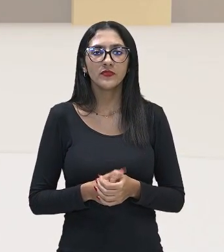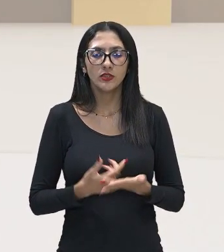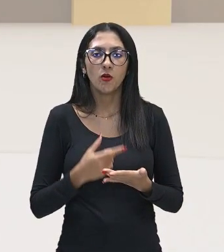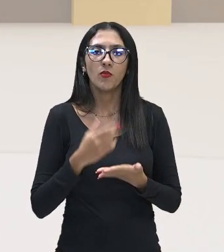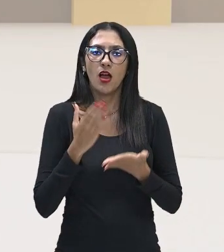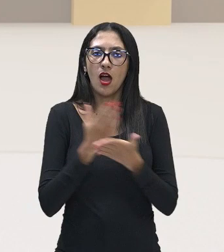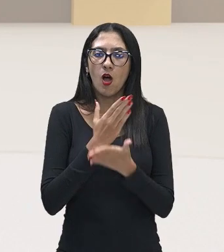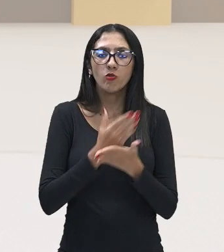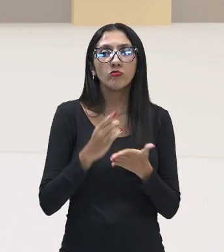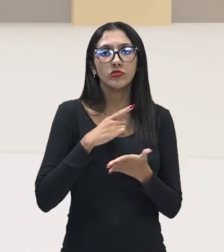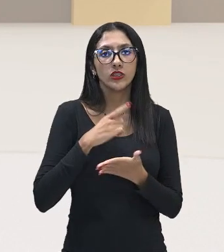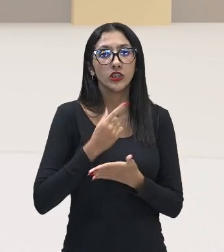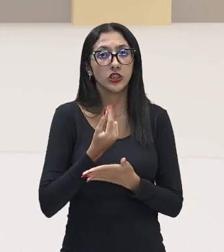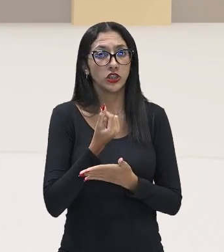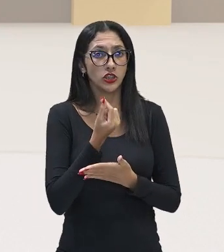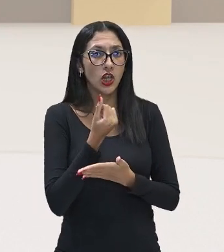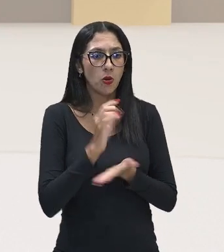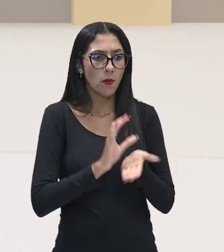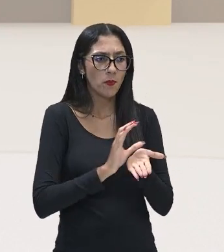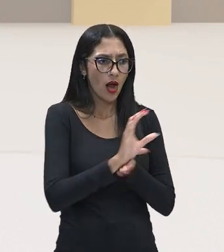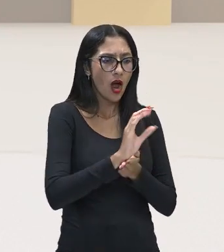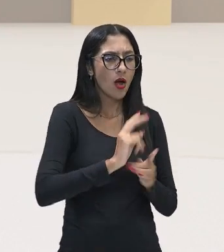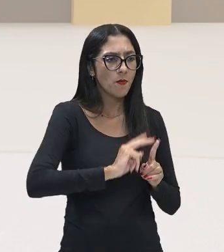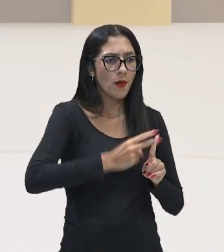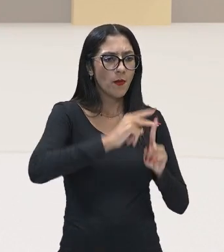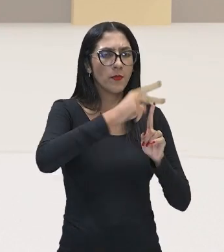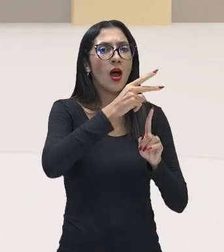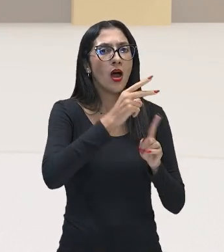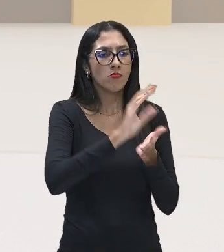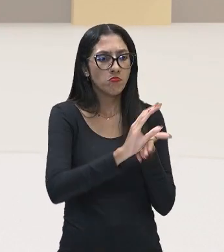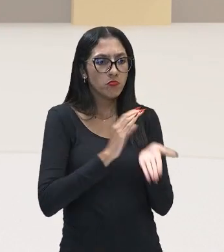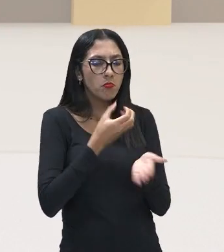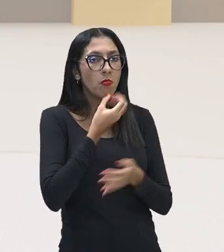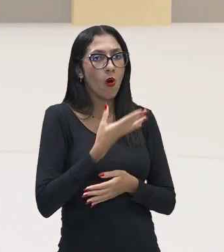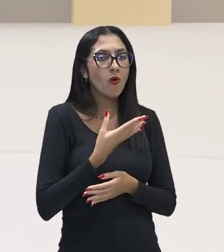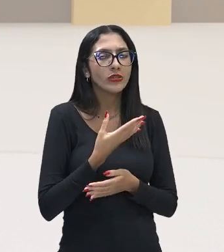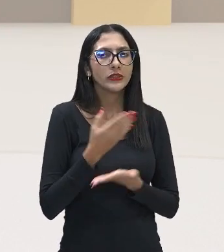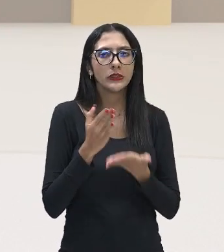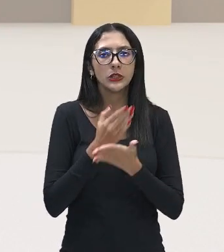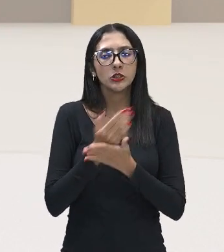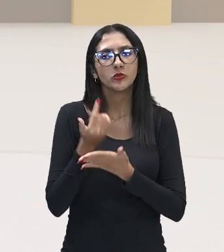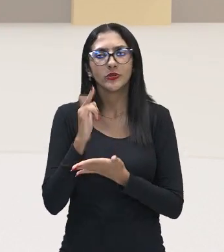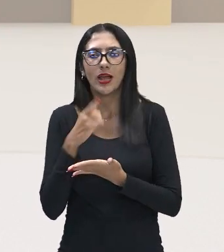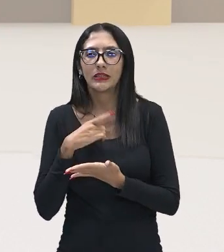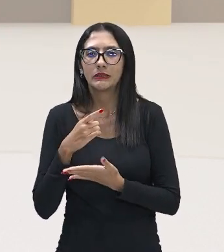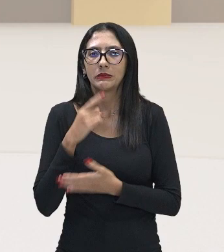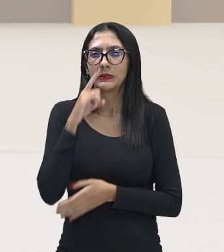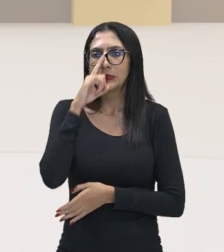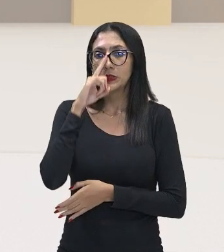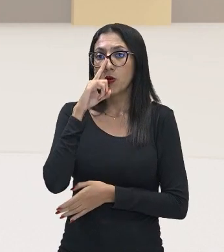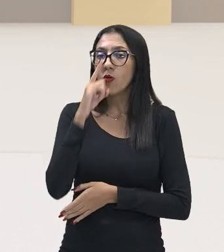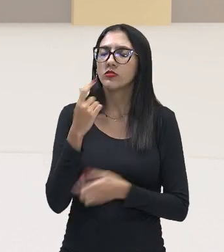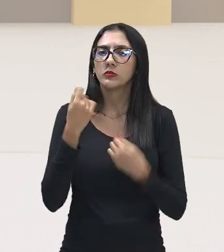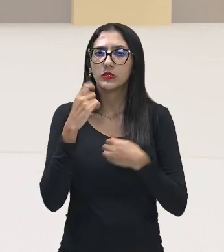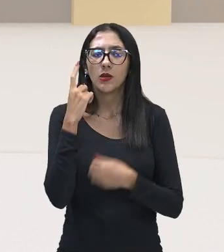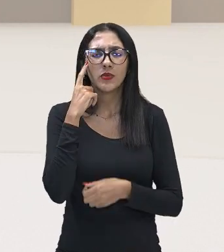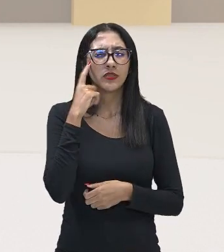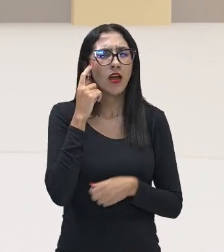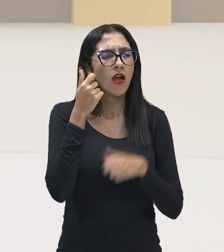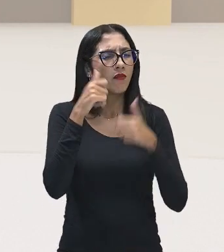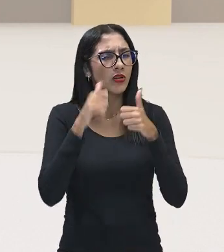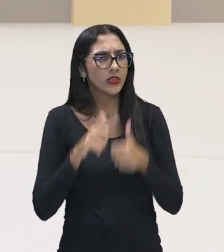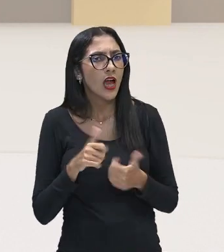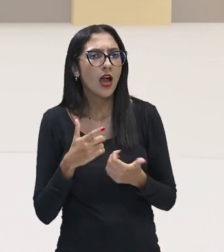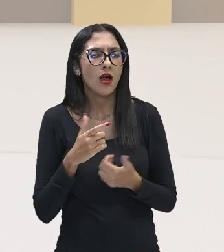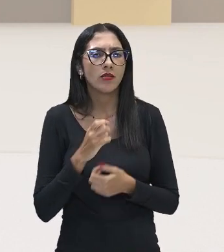maior, porém possuem um risco maior também. Tudo bem? Então, tem que verificar aí se você está disposto a correr esse risco ou não. Se